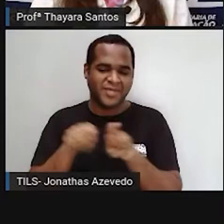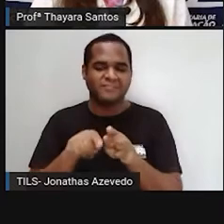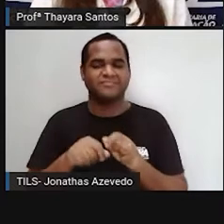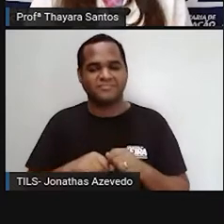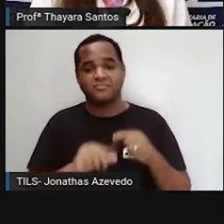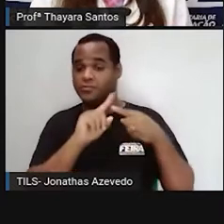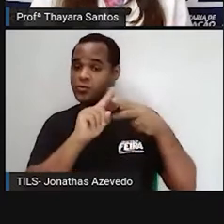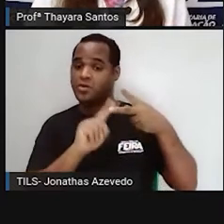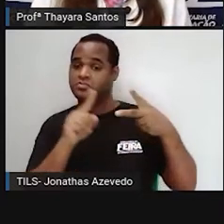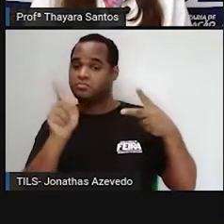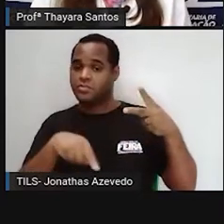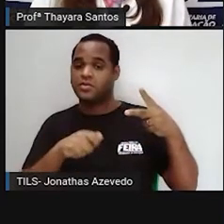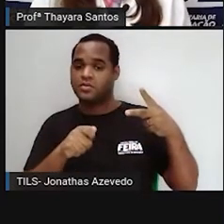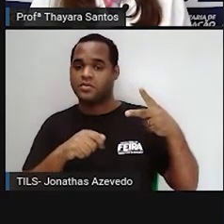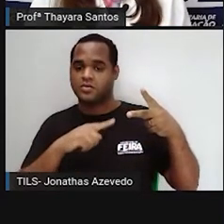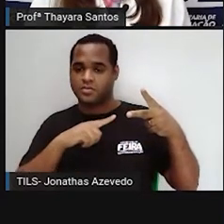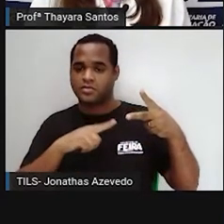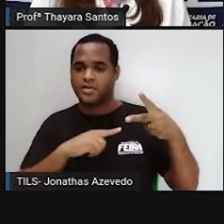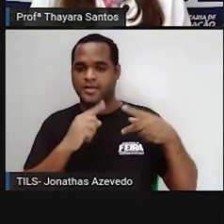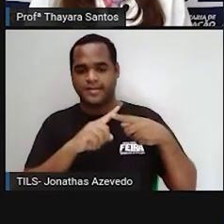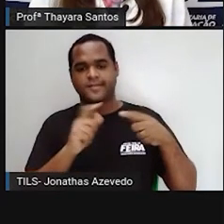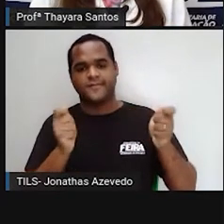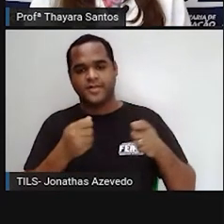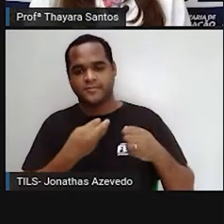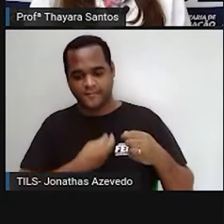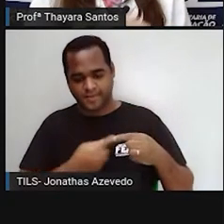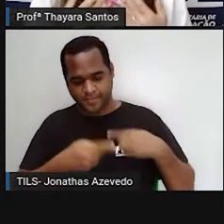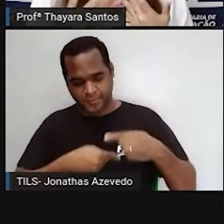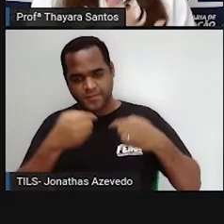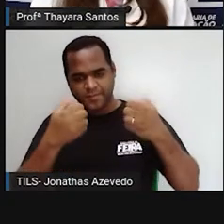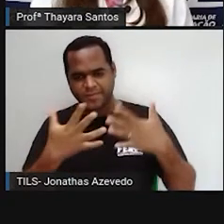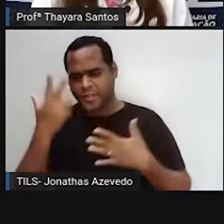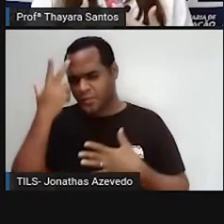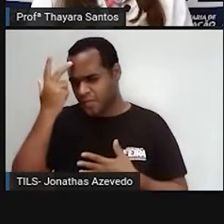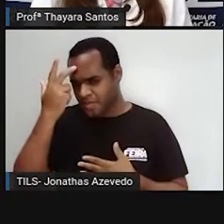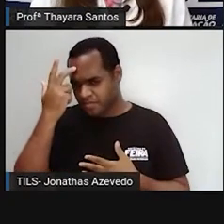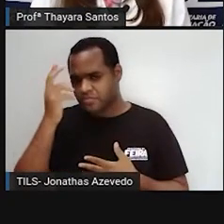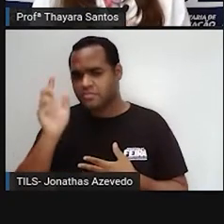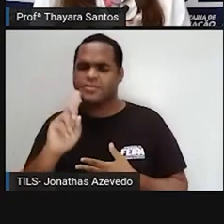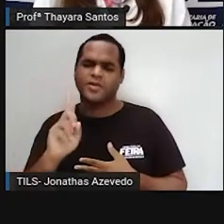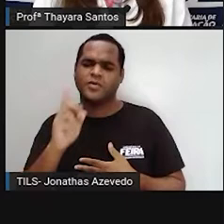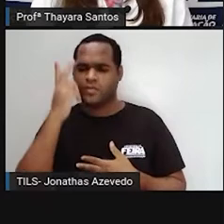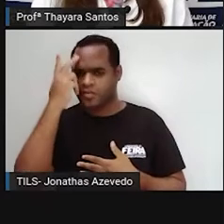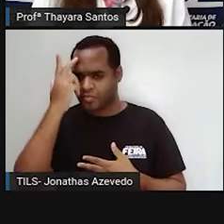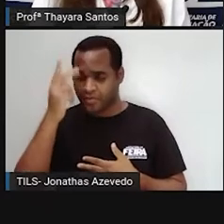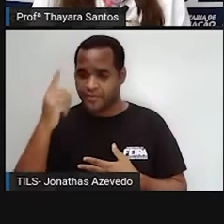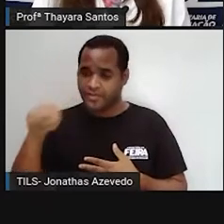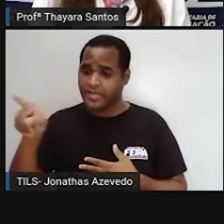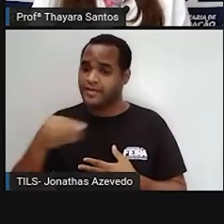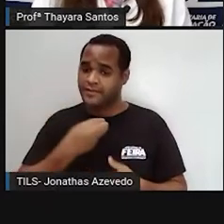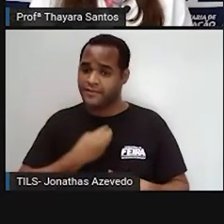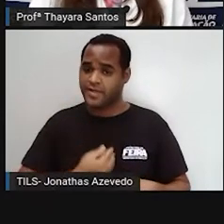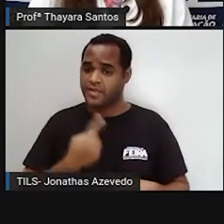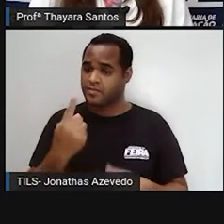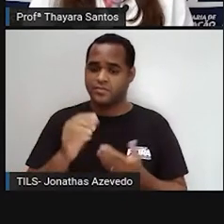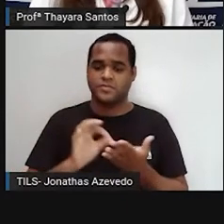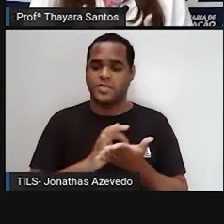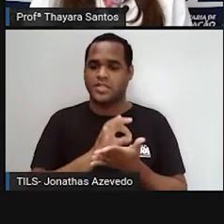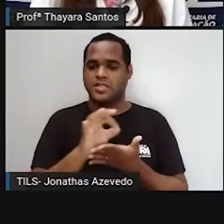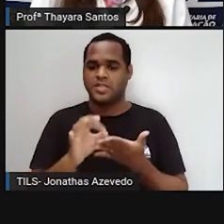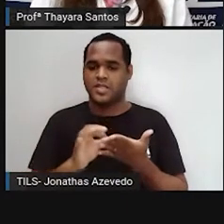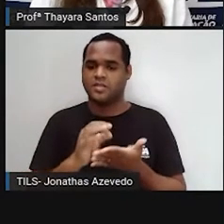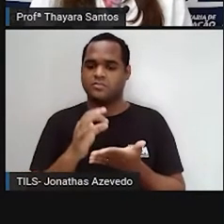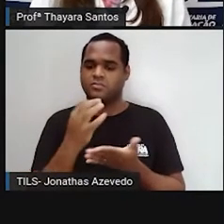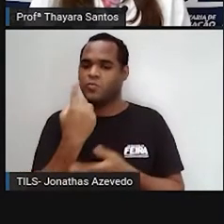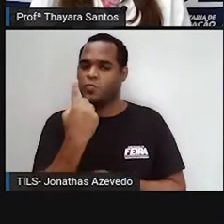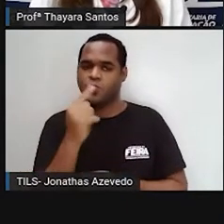e tem planta também que realiza esse tipo de reprodução, mas não é tão comum. Ele é mais comum nos organismos unicelulares. E